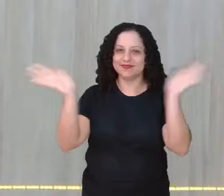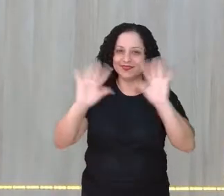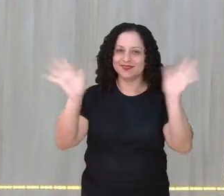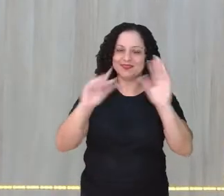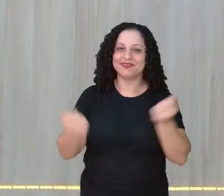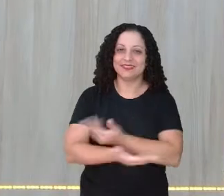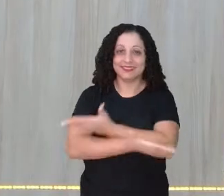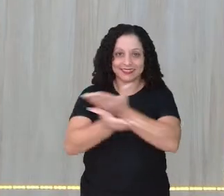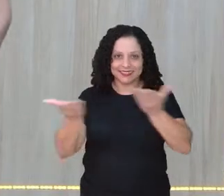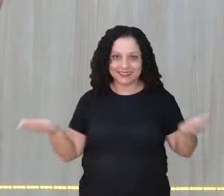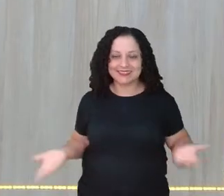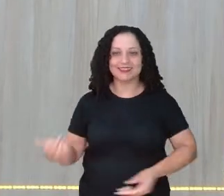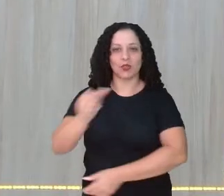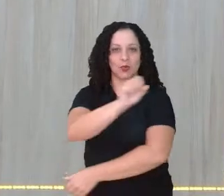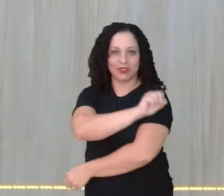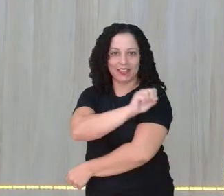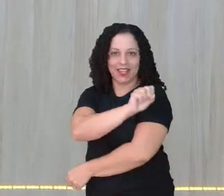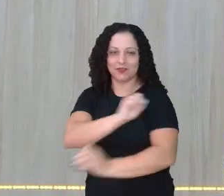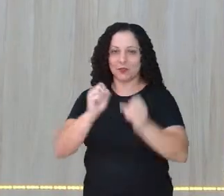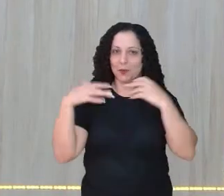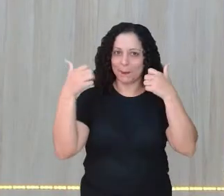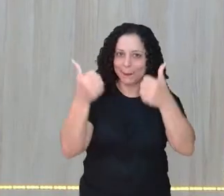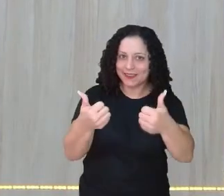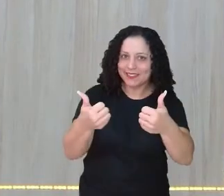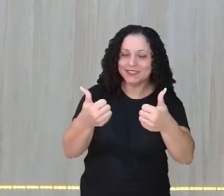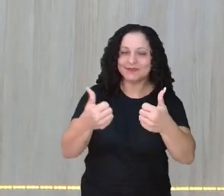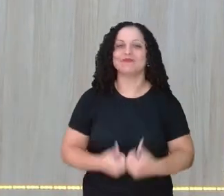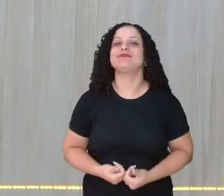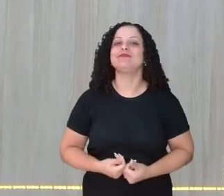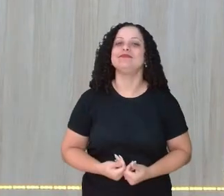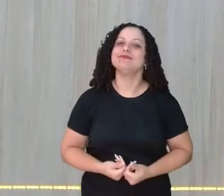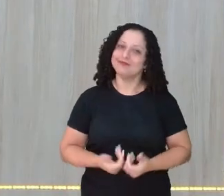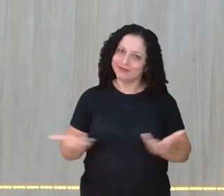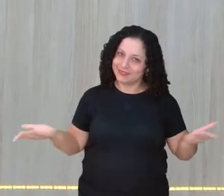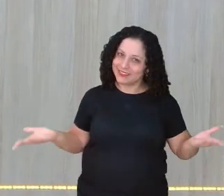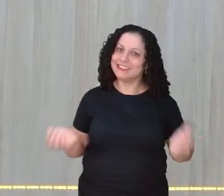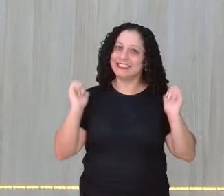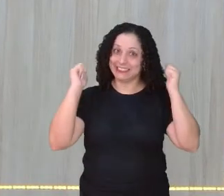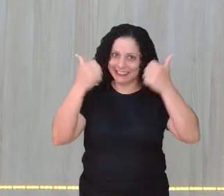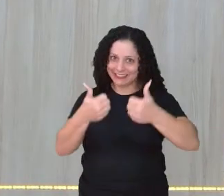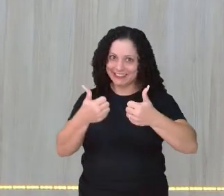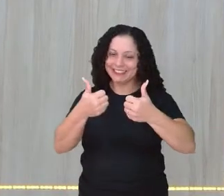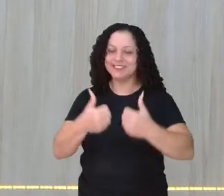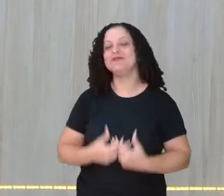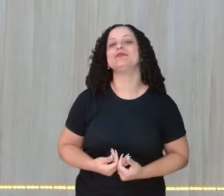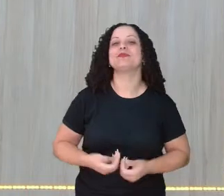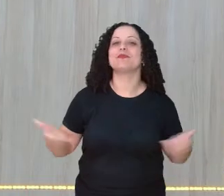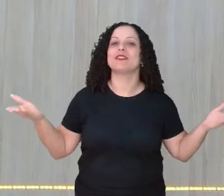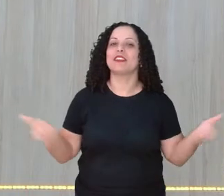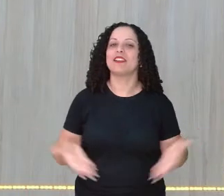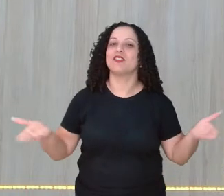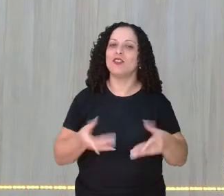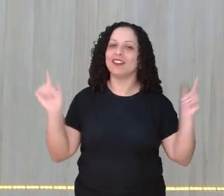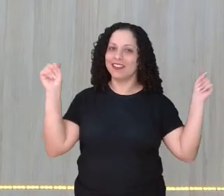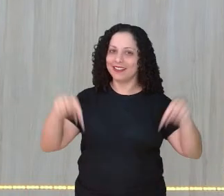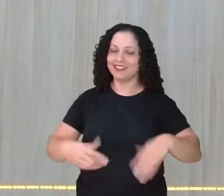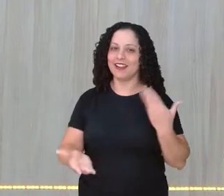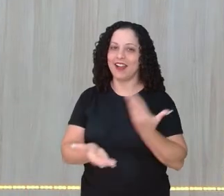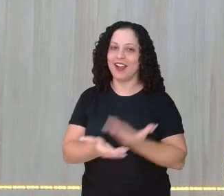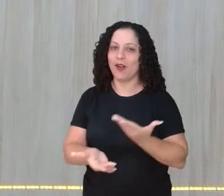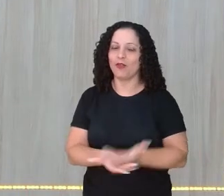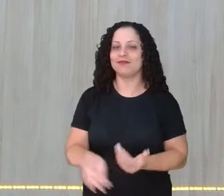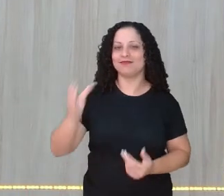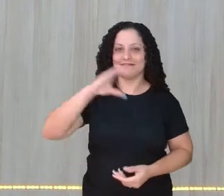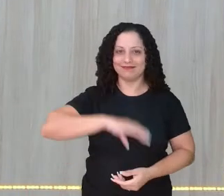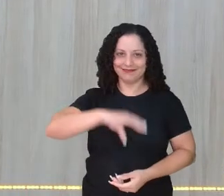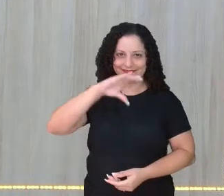aí, meu povo do 8º ano, tudo bem com vocês? Espero que sim. Olha, cheguei por aqui para mais uma aula de